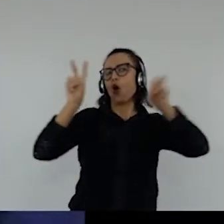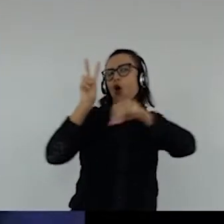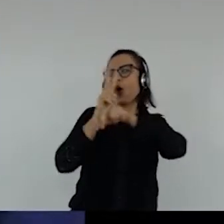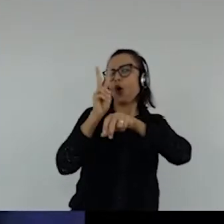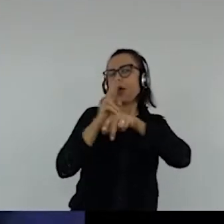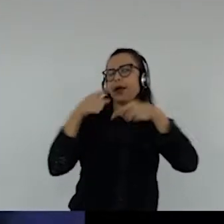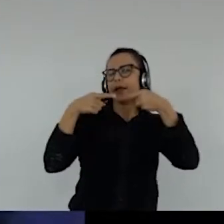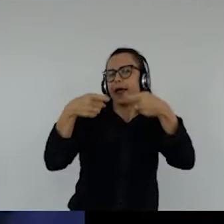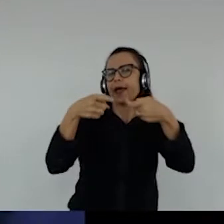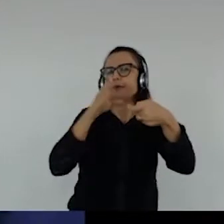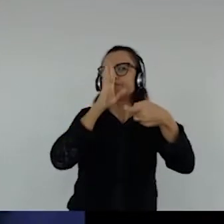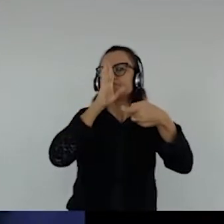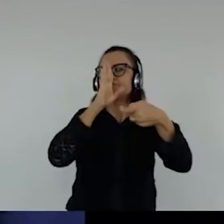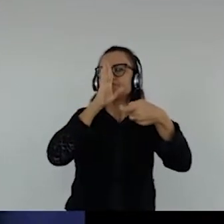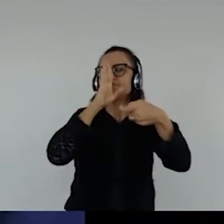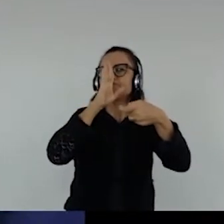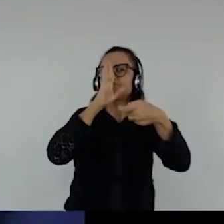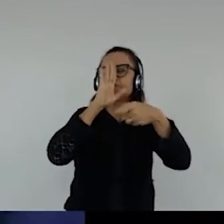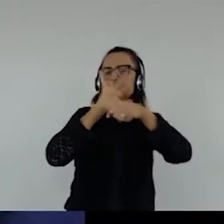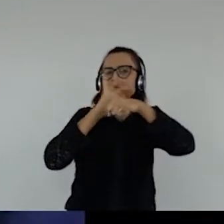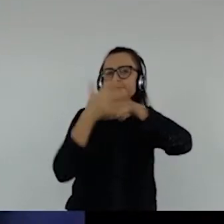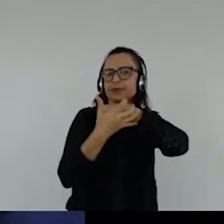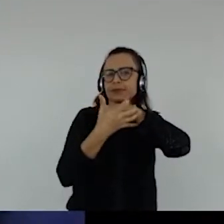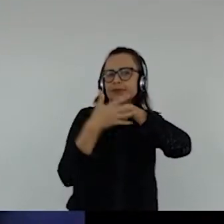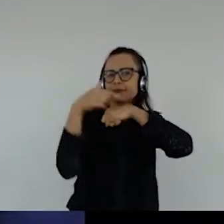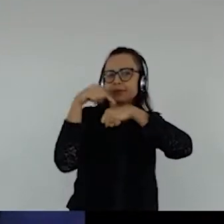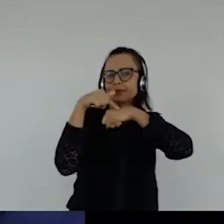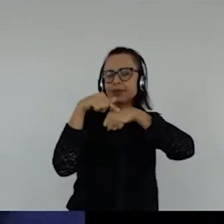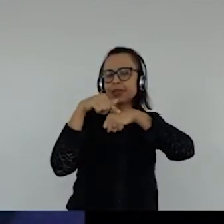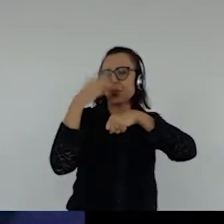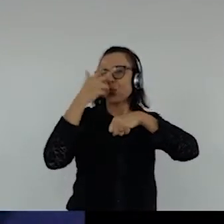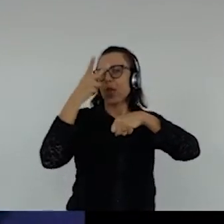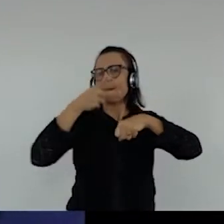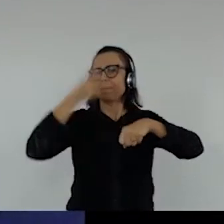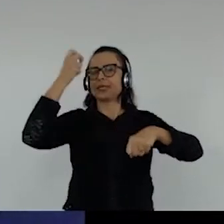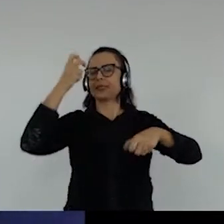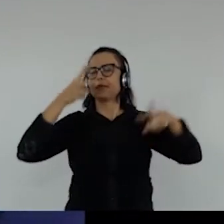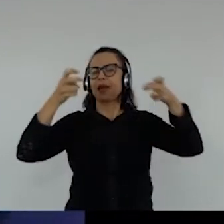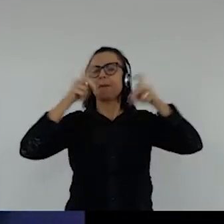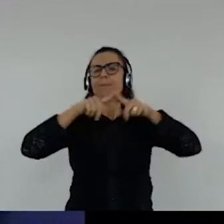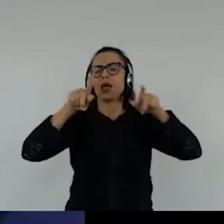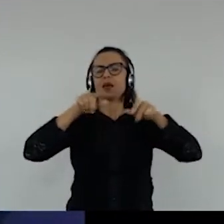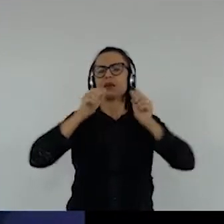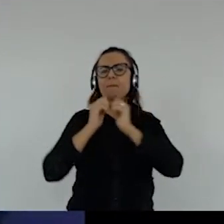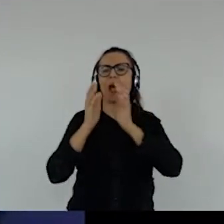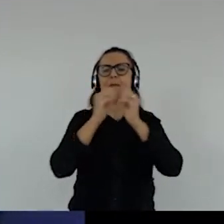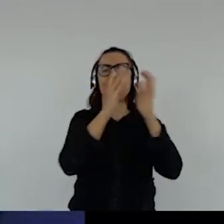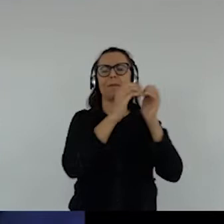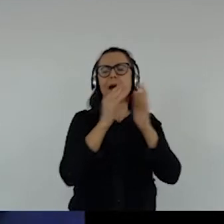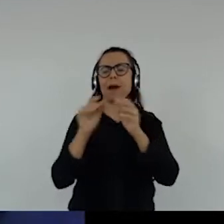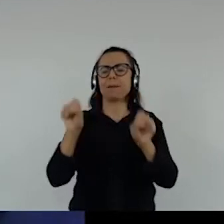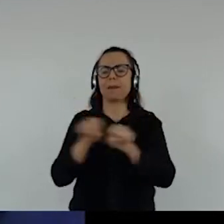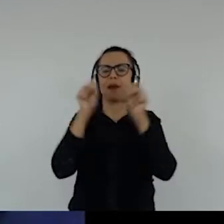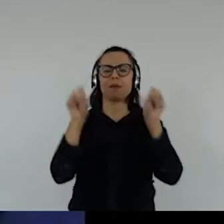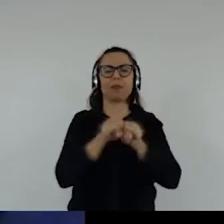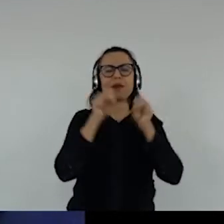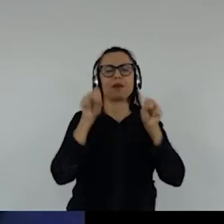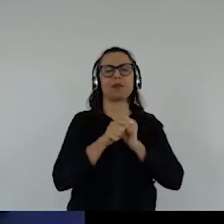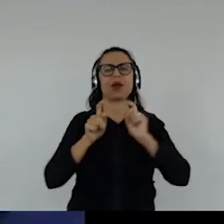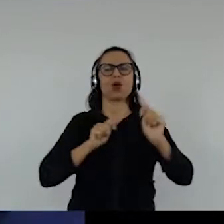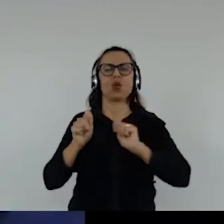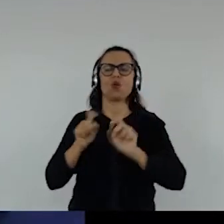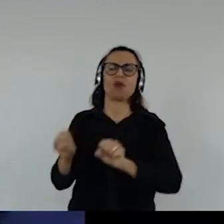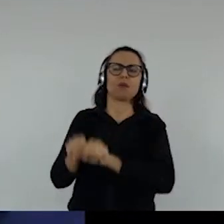guerra, a guerra silenciosa, um inimigo imperceptível, mas que está devastando a economia e as